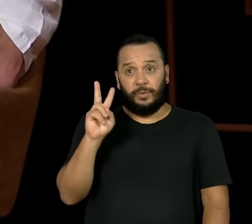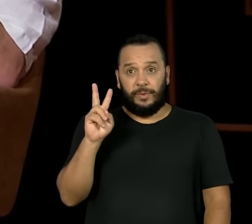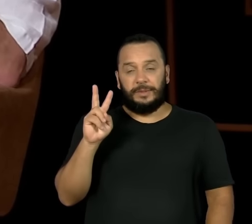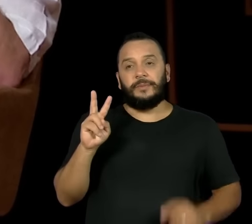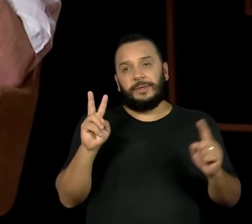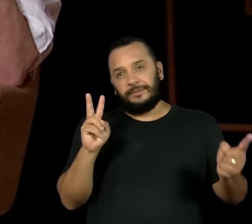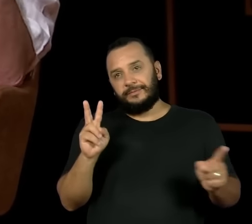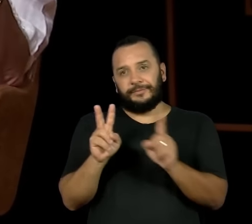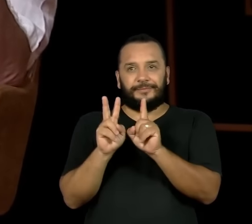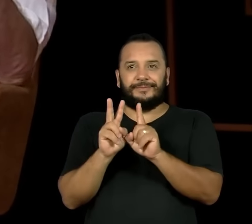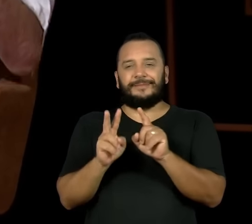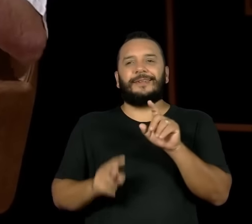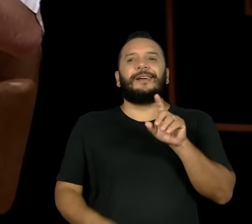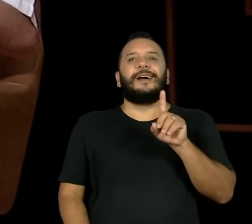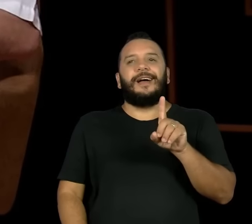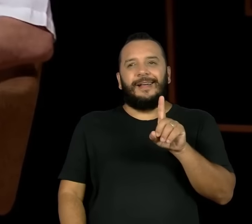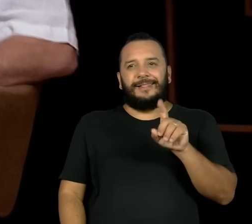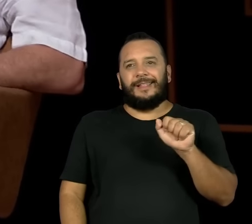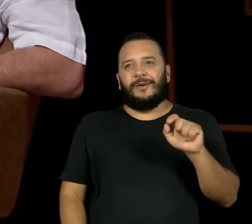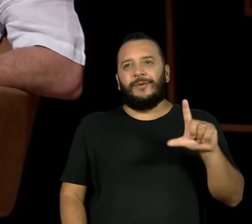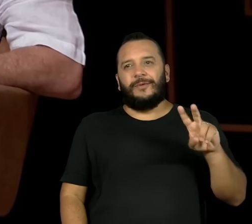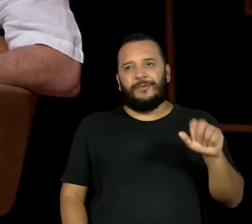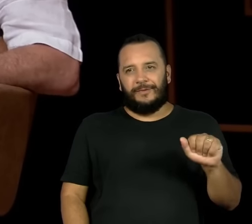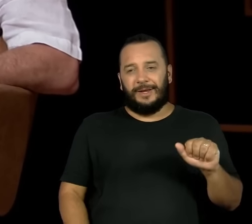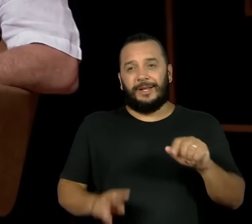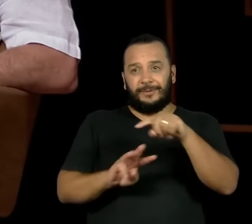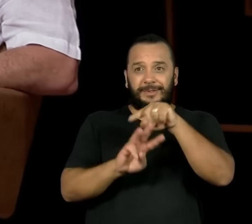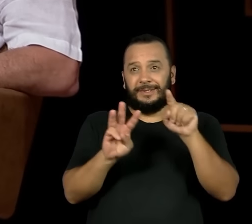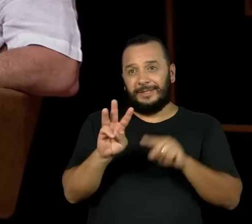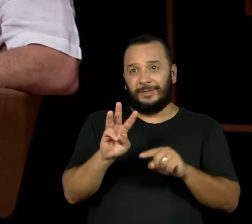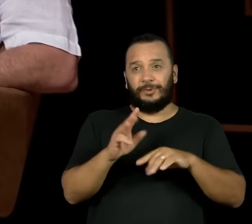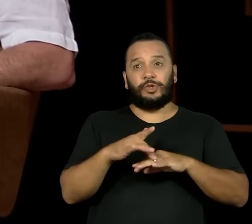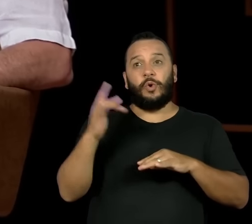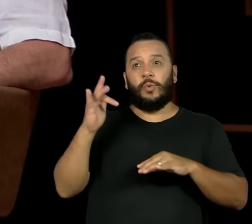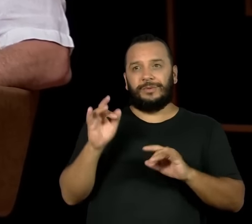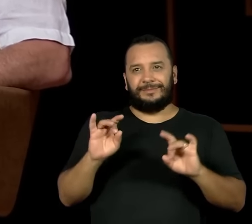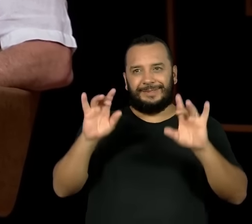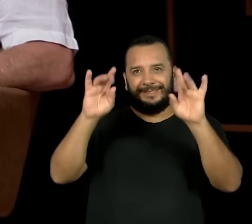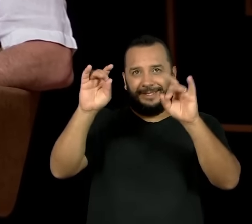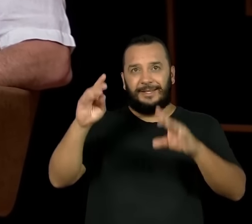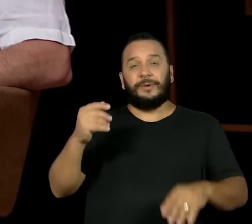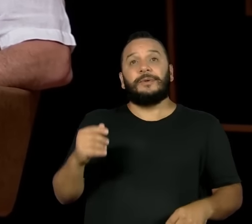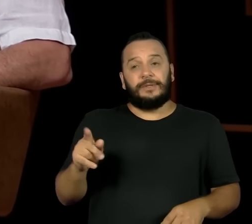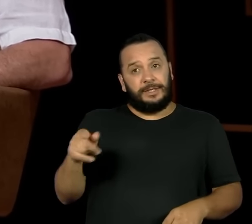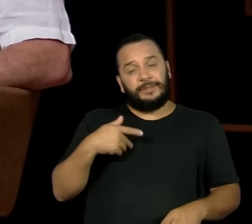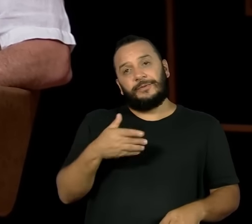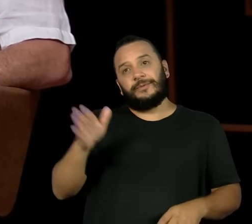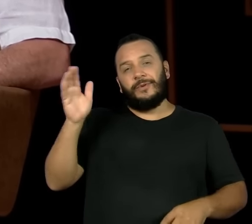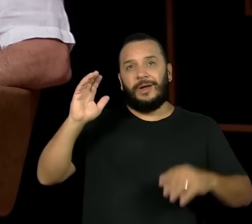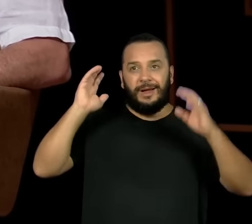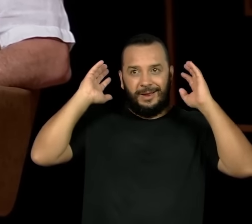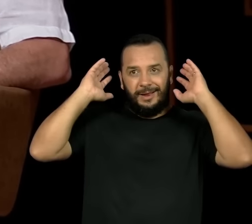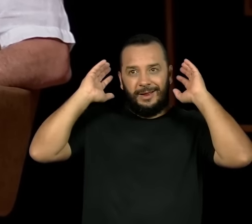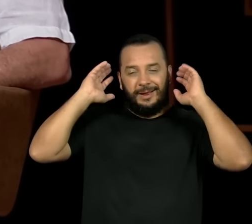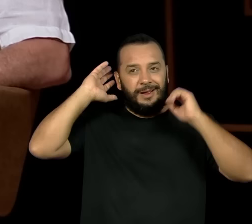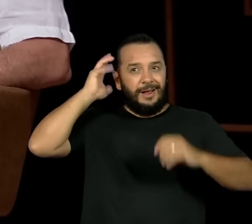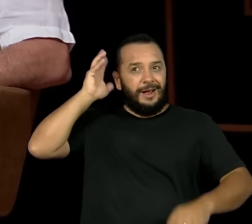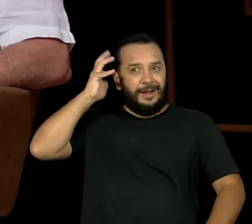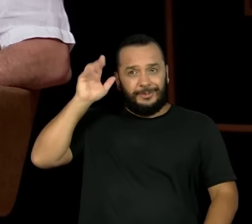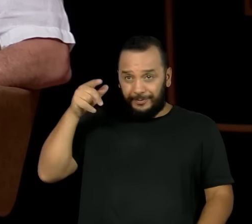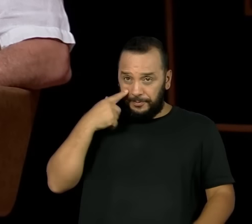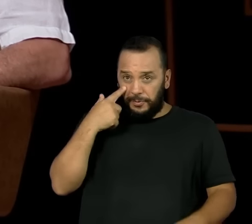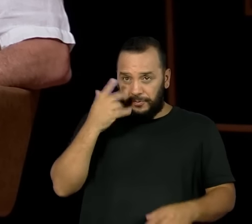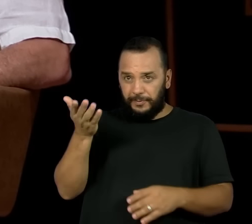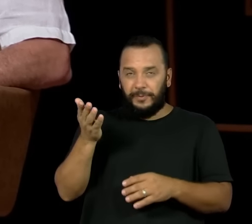depois entrou A Dalva e virou o trio de ouro inclusive nessa cena última que passou foi quando eles foram numa rádio e que